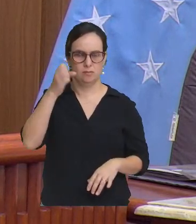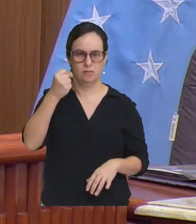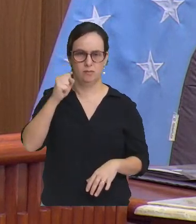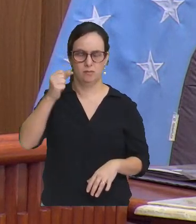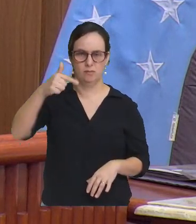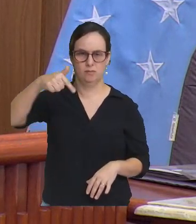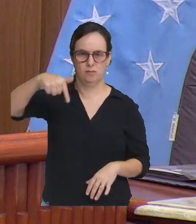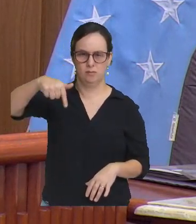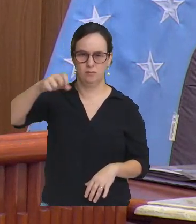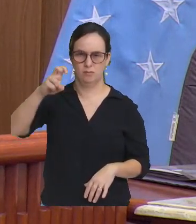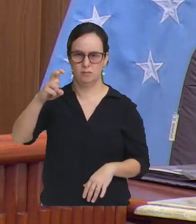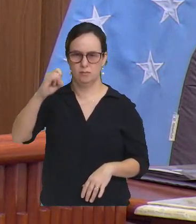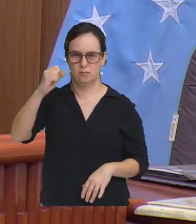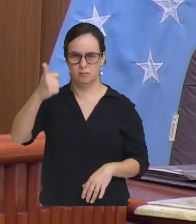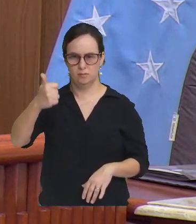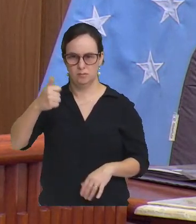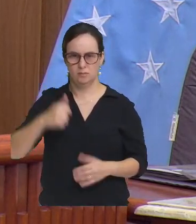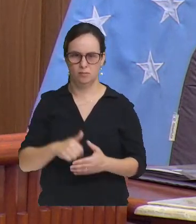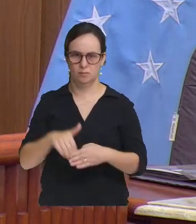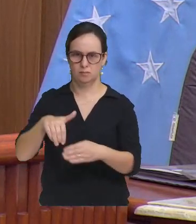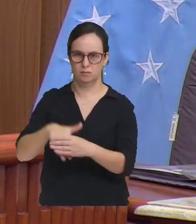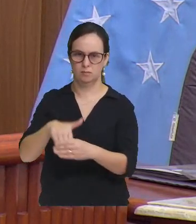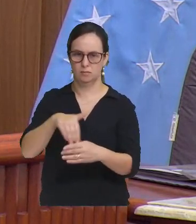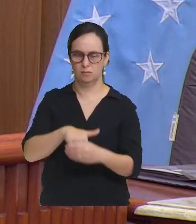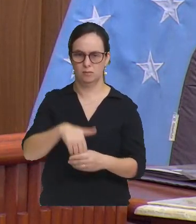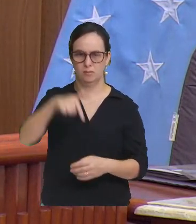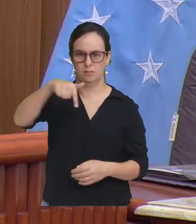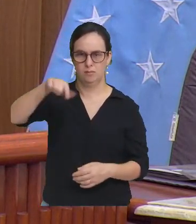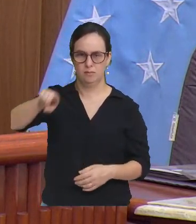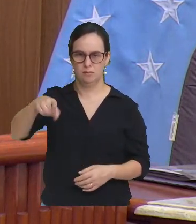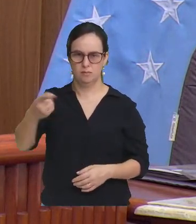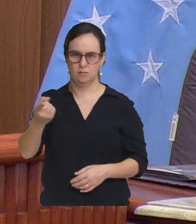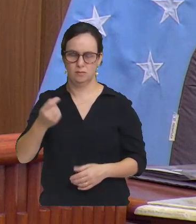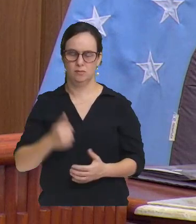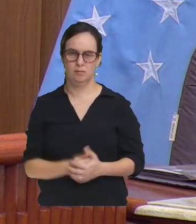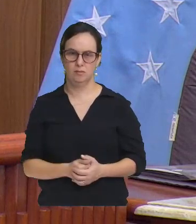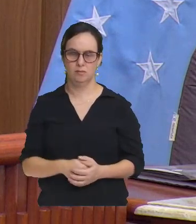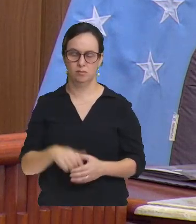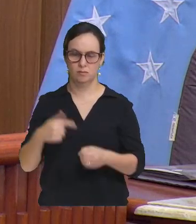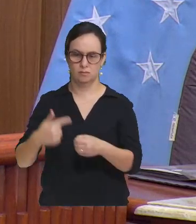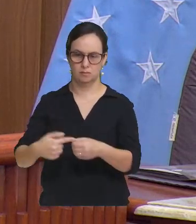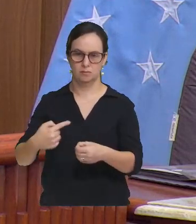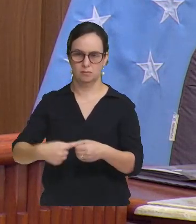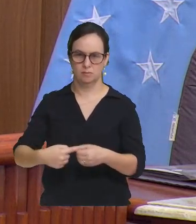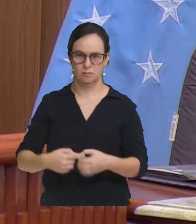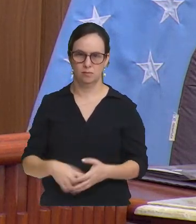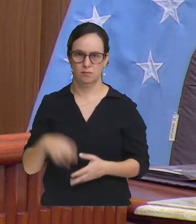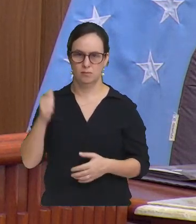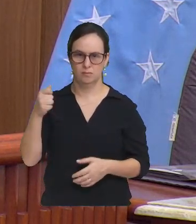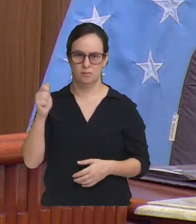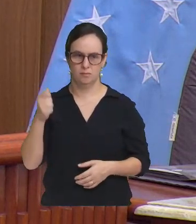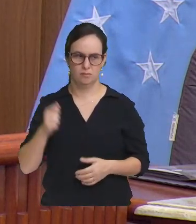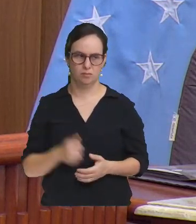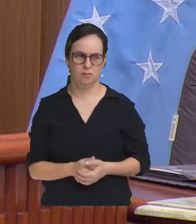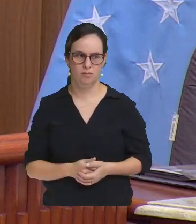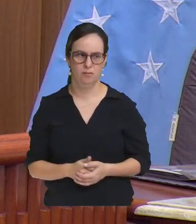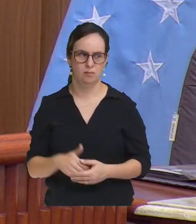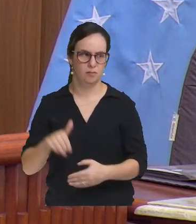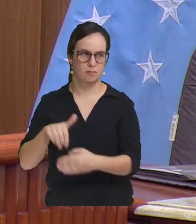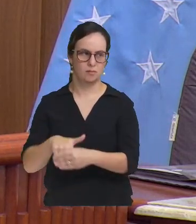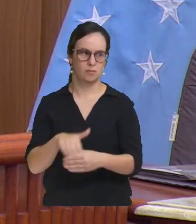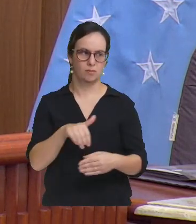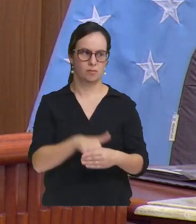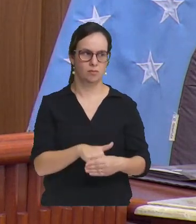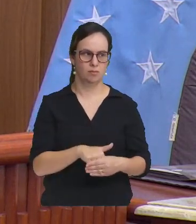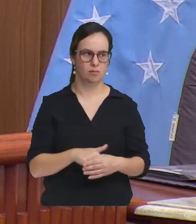8.751 votos, sendo mais de 7 mil deles aqui da cidade de Assis. Eu acho que essa votação ela é